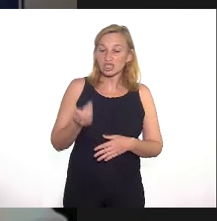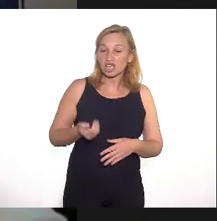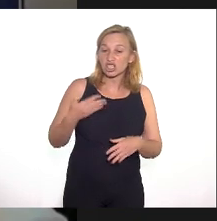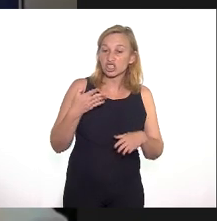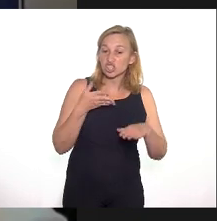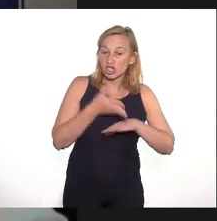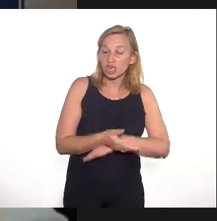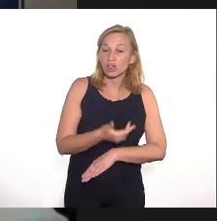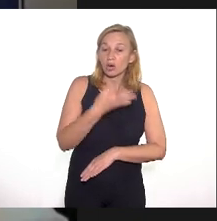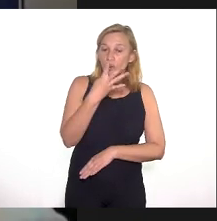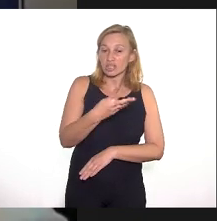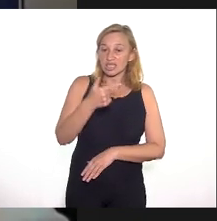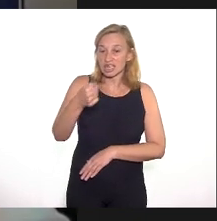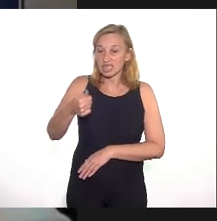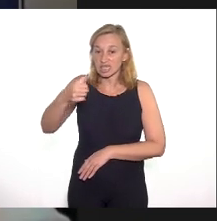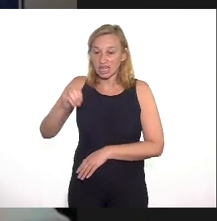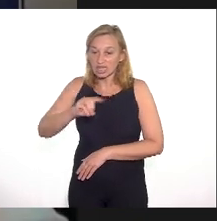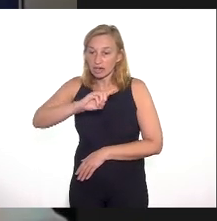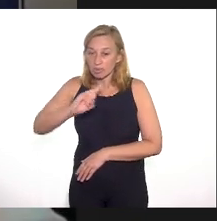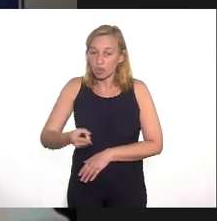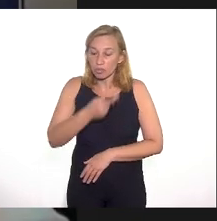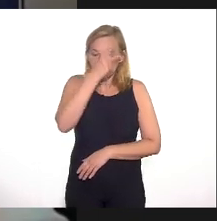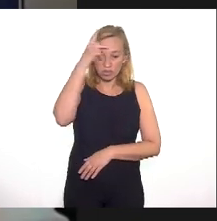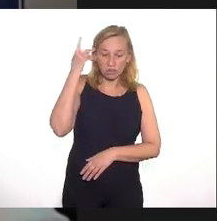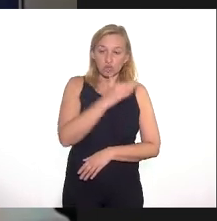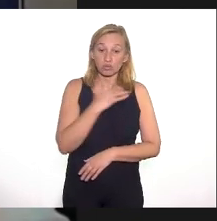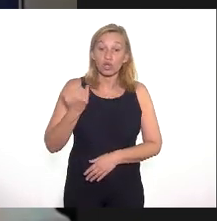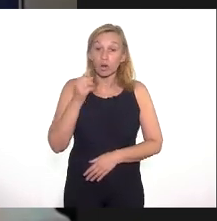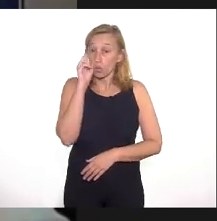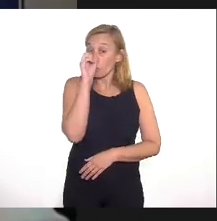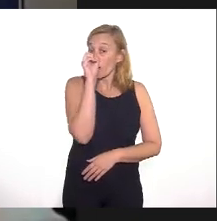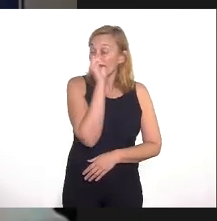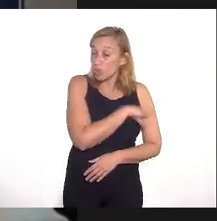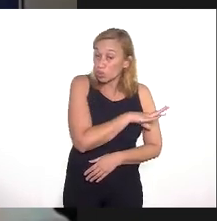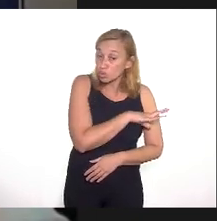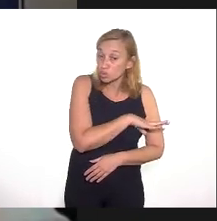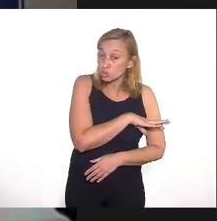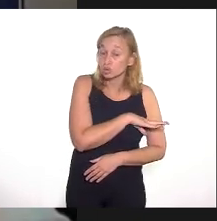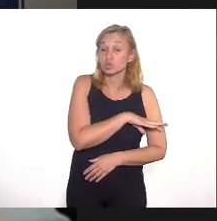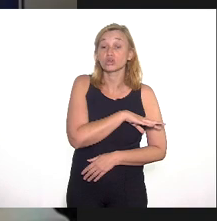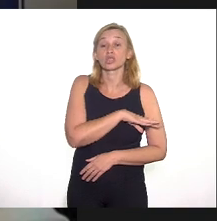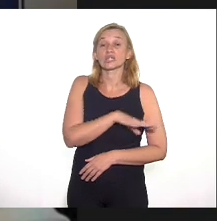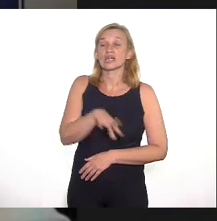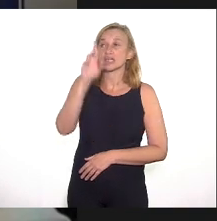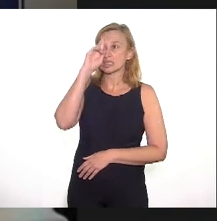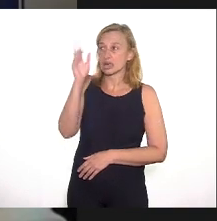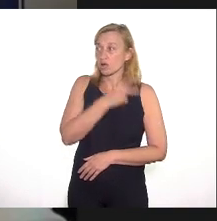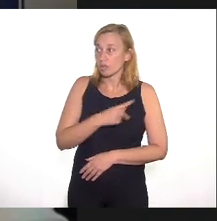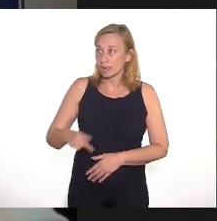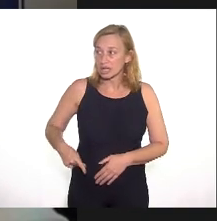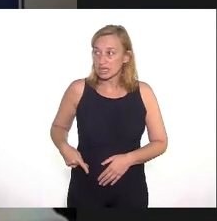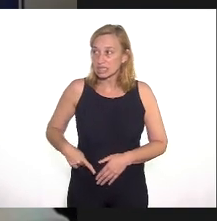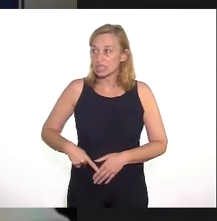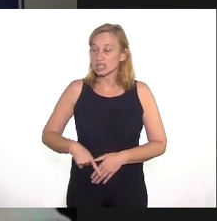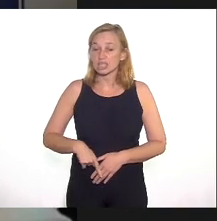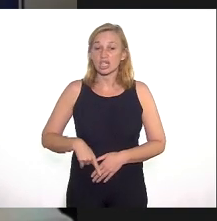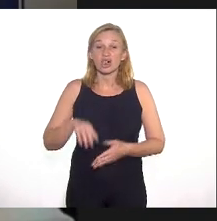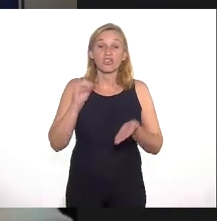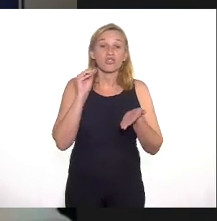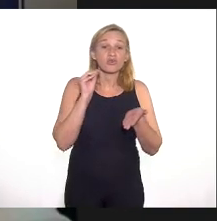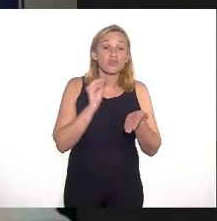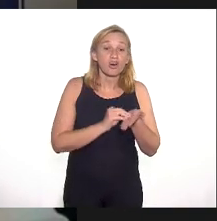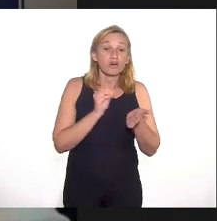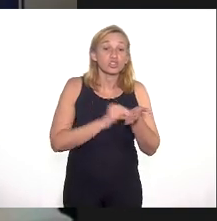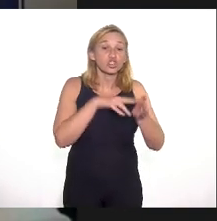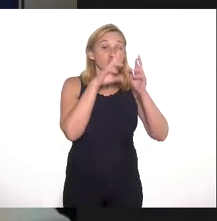470 mil pessoas mortas. Acho um absurdo, acho, inclusive, senhora presidenta, uma